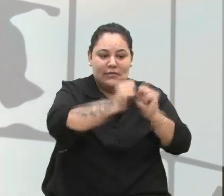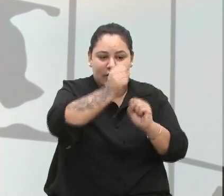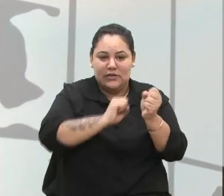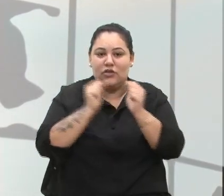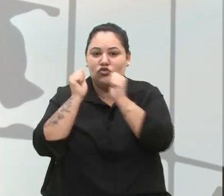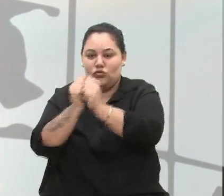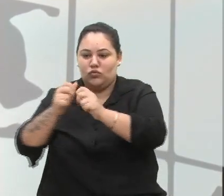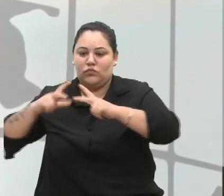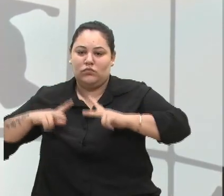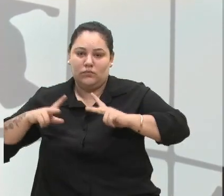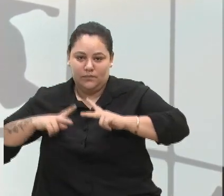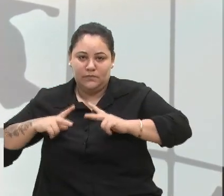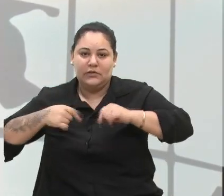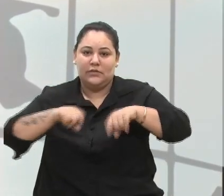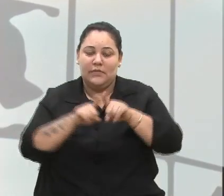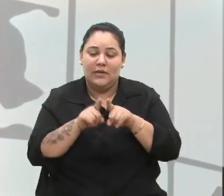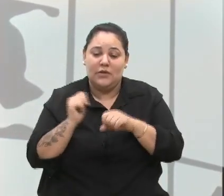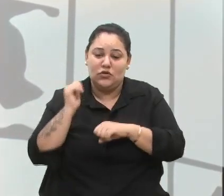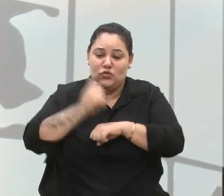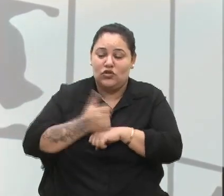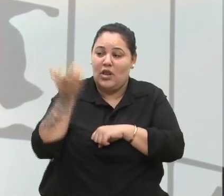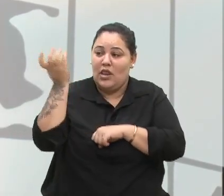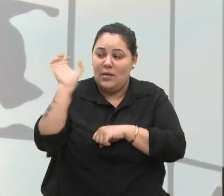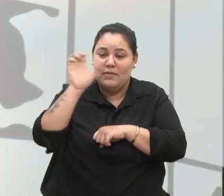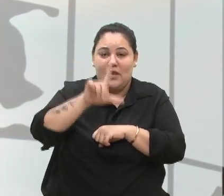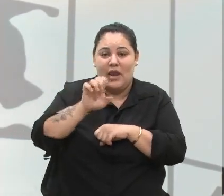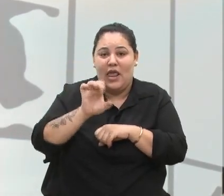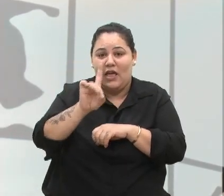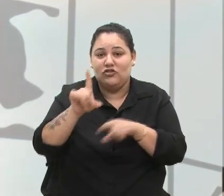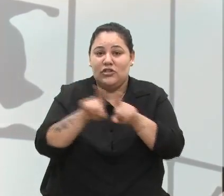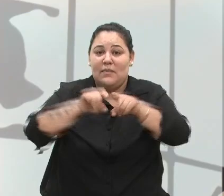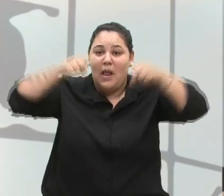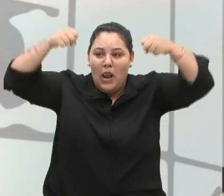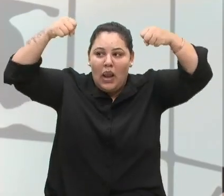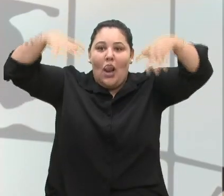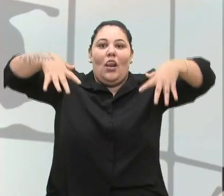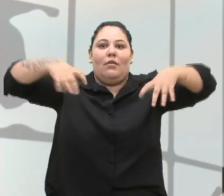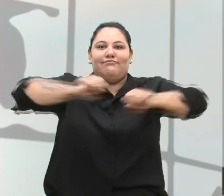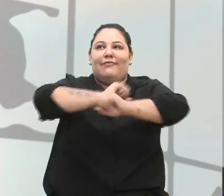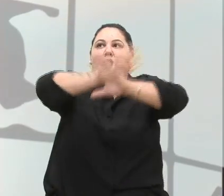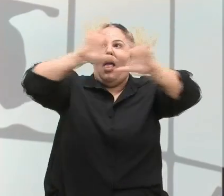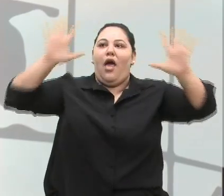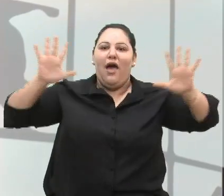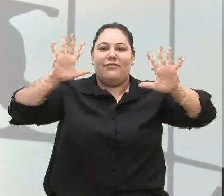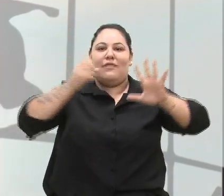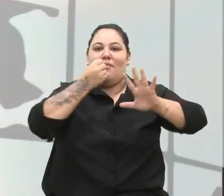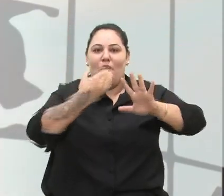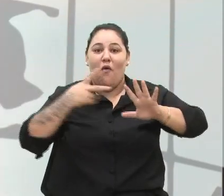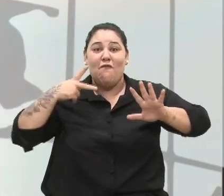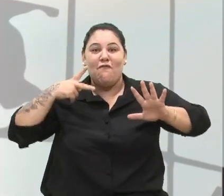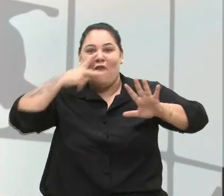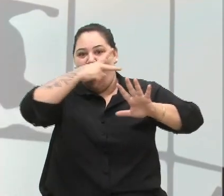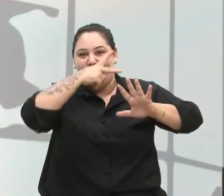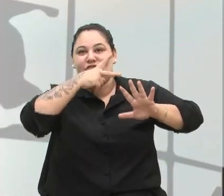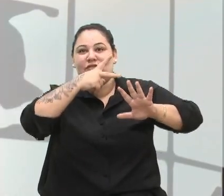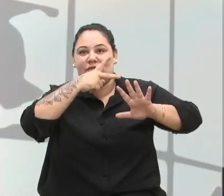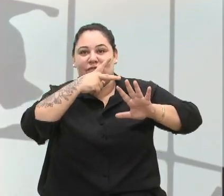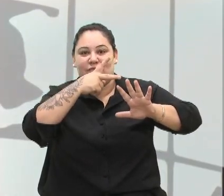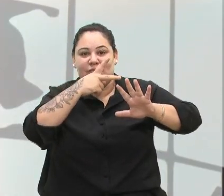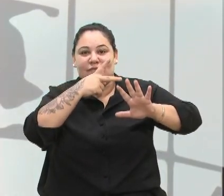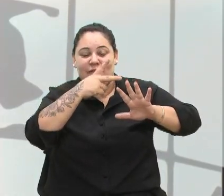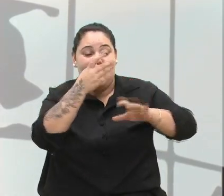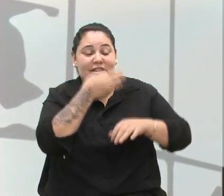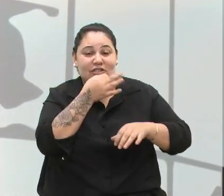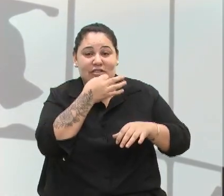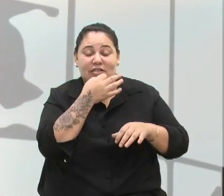para colocar essas novas lâmpadas de LED, que também ilumina muito grande, muito forte mais a cidade, e hoje nós apresentamos